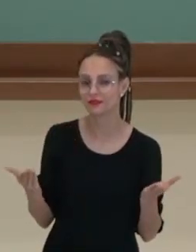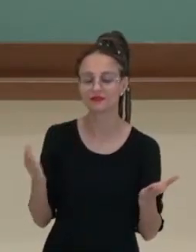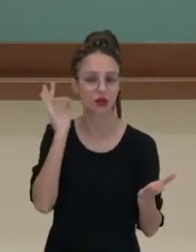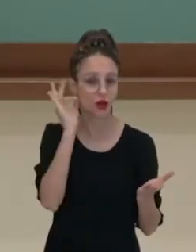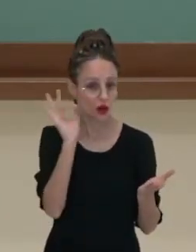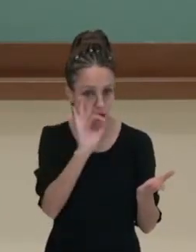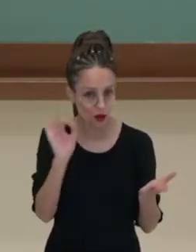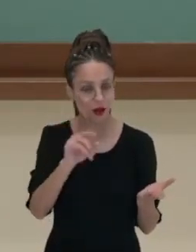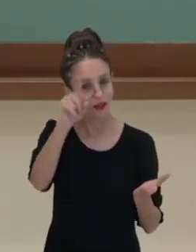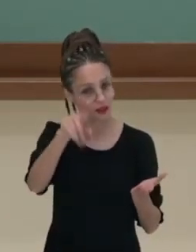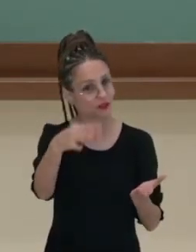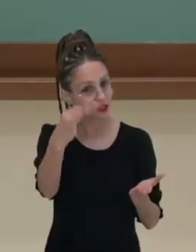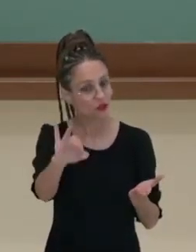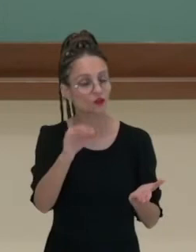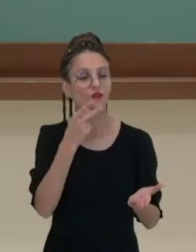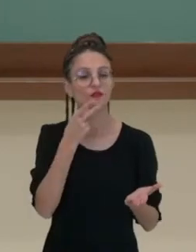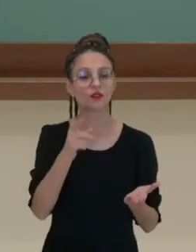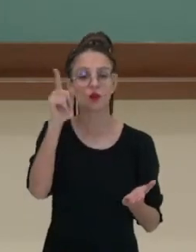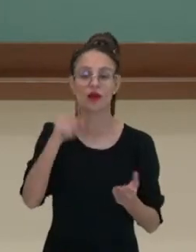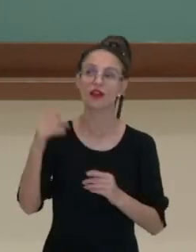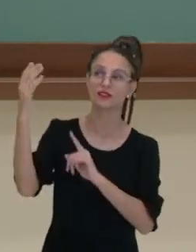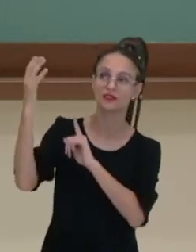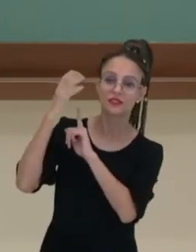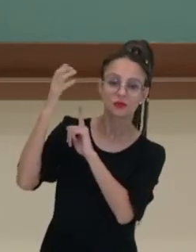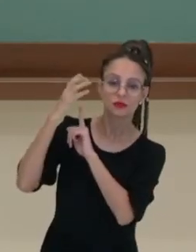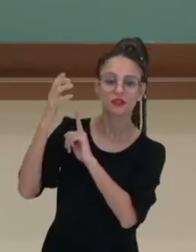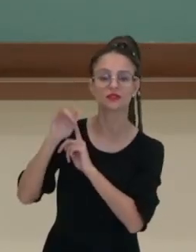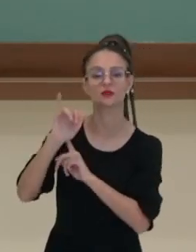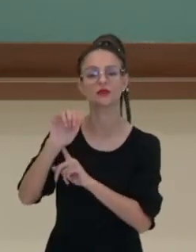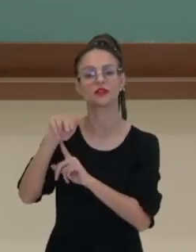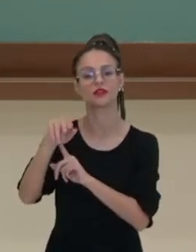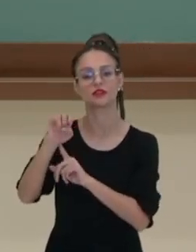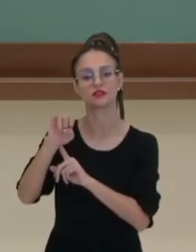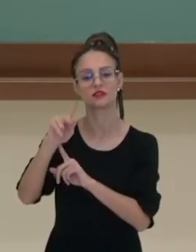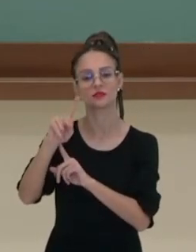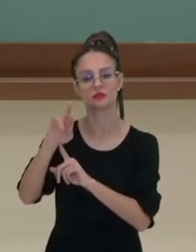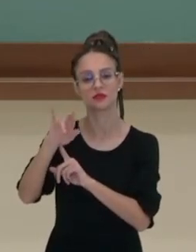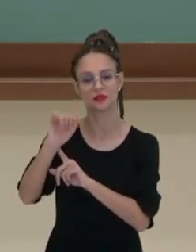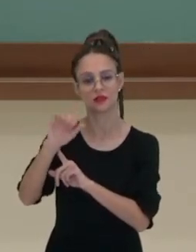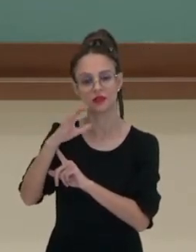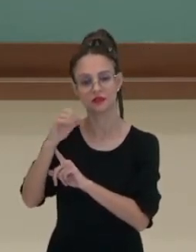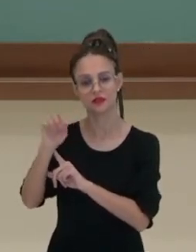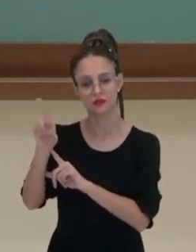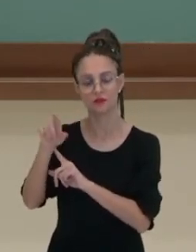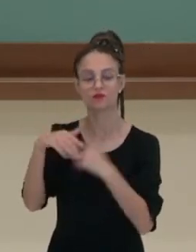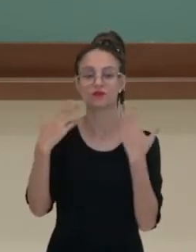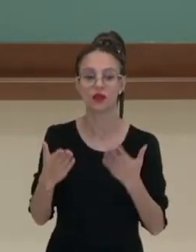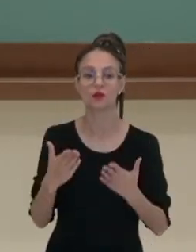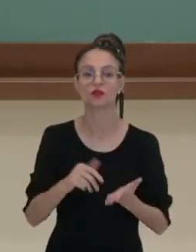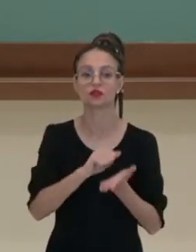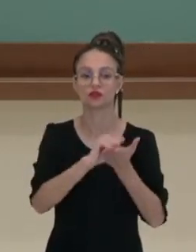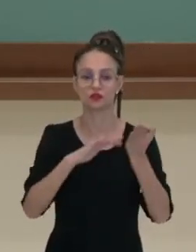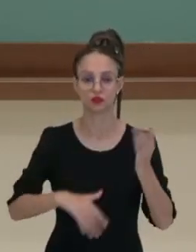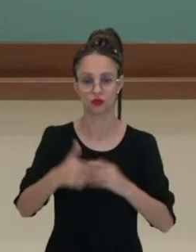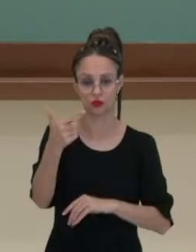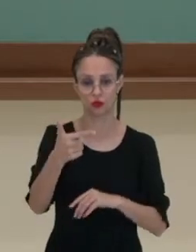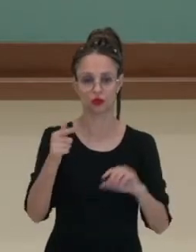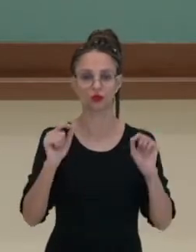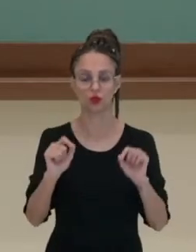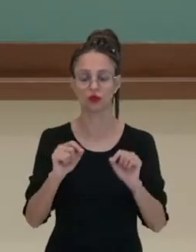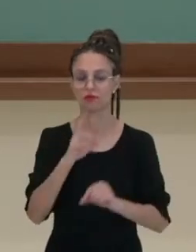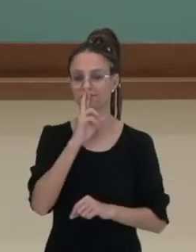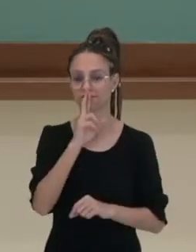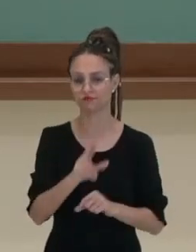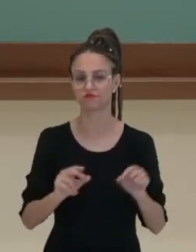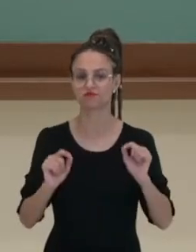Ótimo, acertou quem disse que é inspiração. Então na atividade 2, o que eu posso colocar?